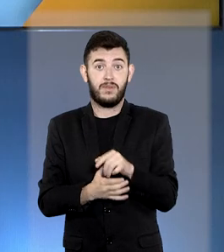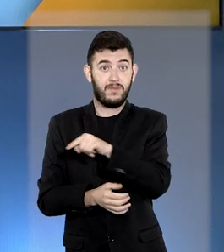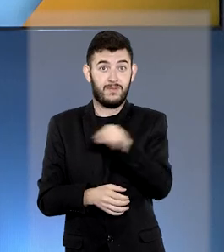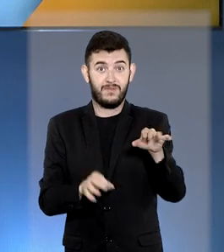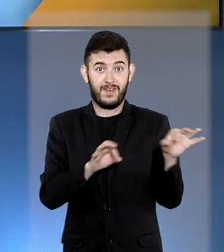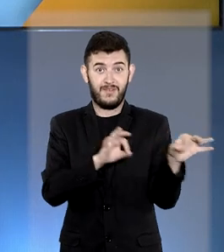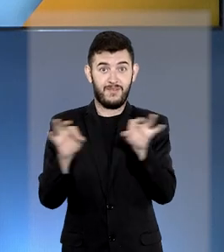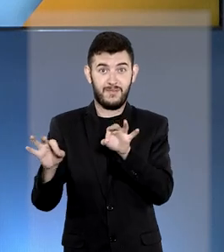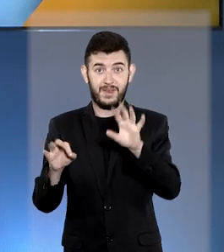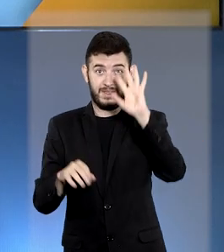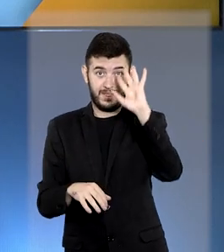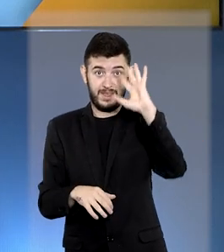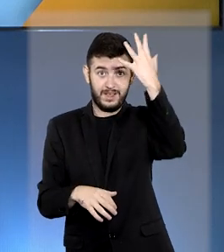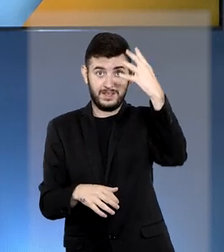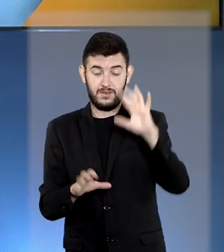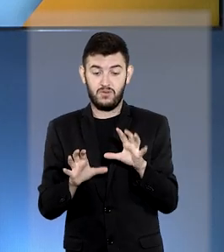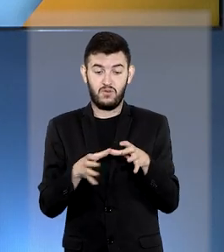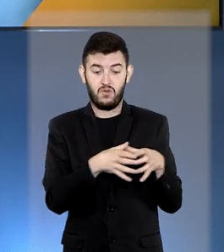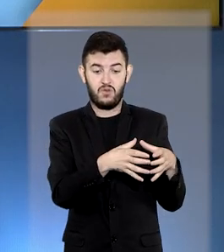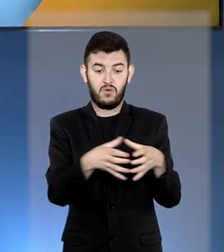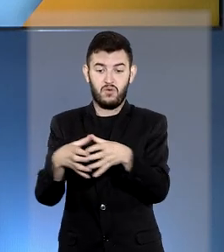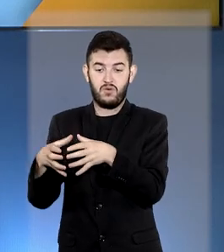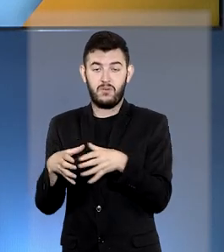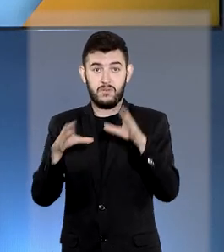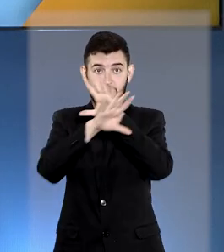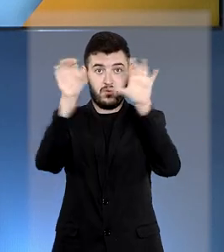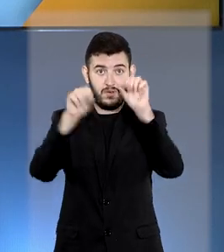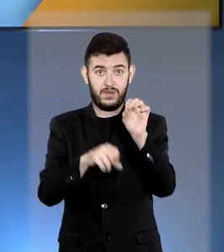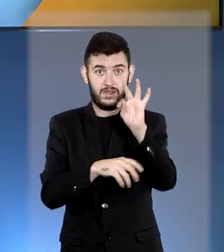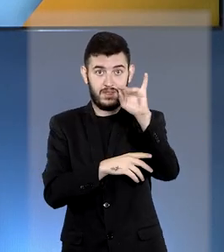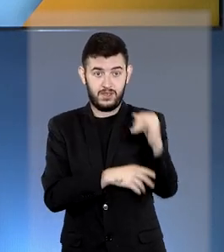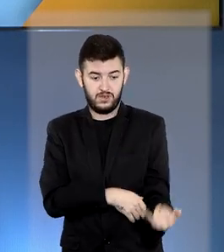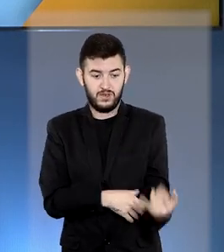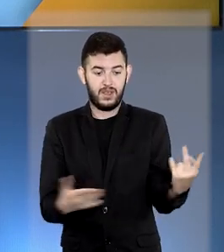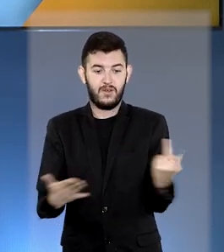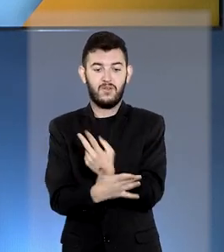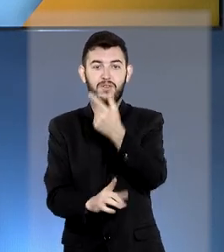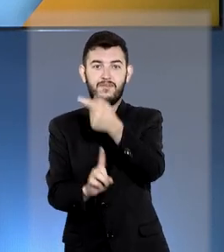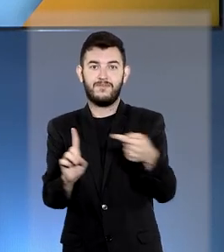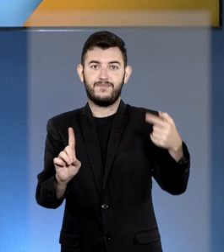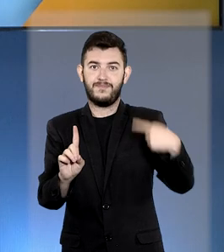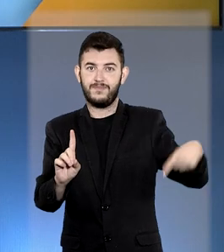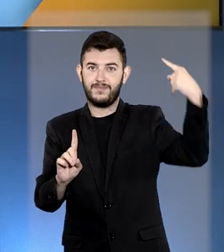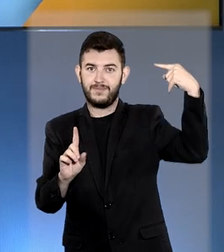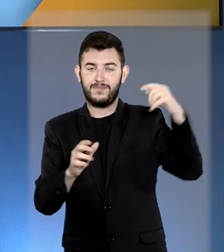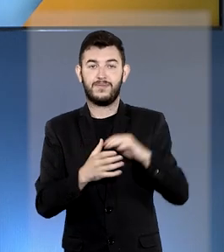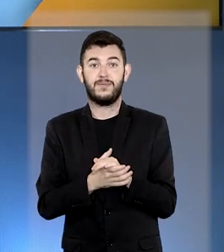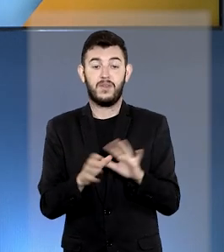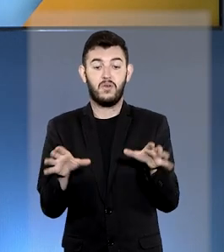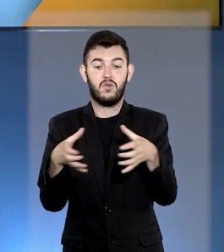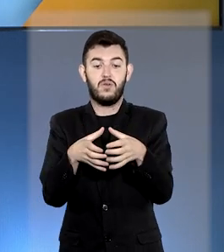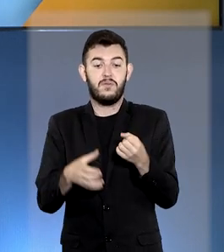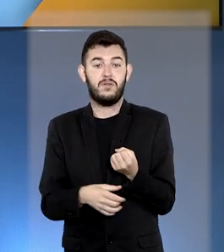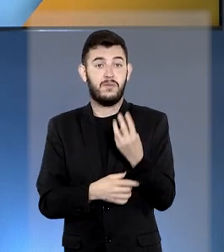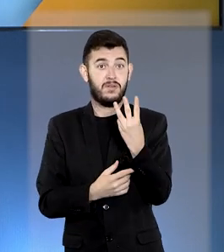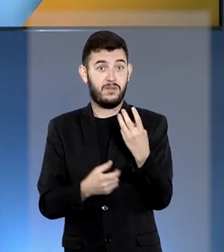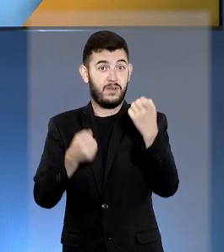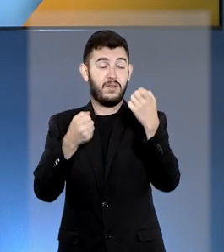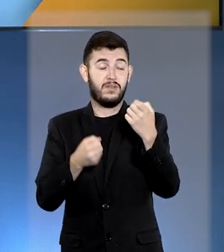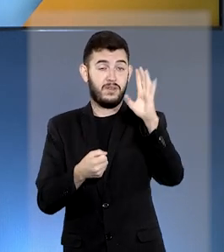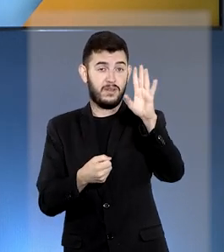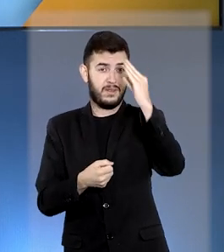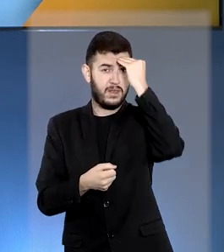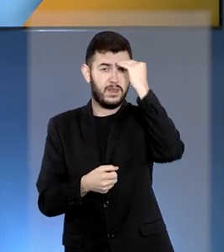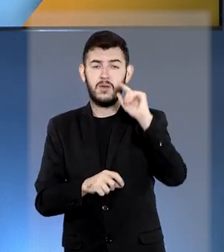acompanhar as decisões das turmas do STJ que foram destaque na última semana. Para a terceira turma, contrato